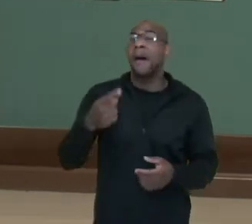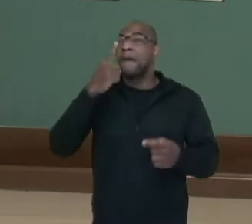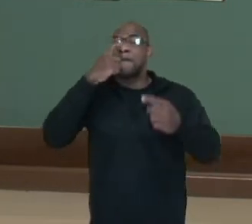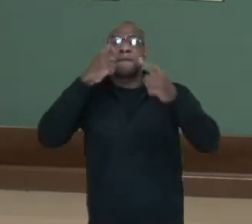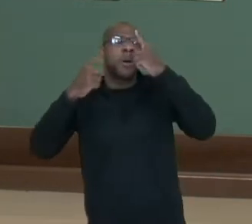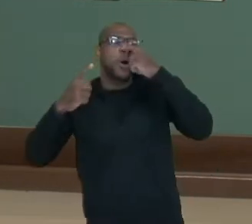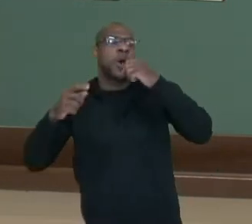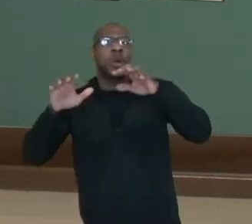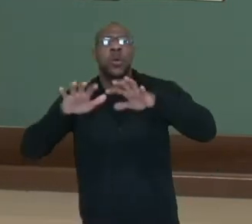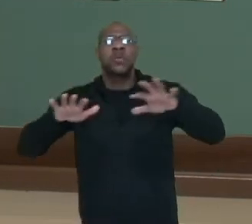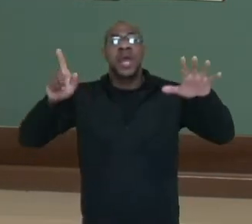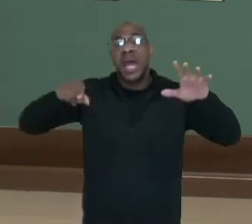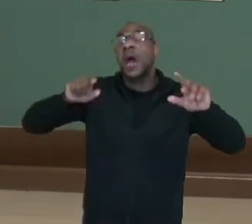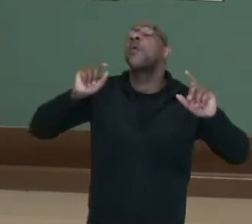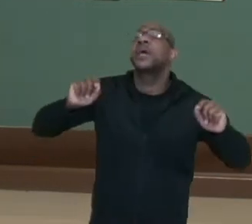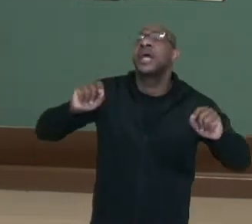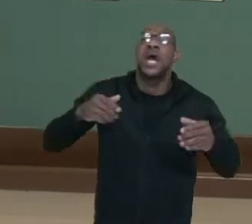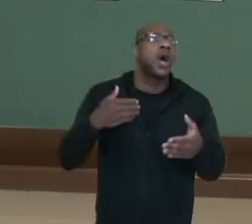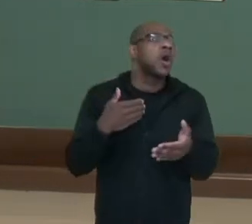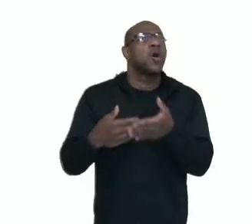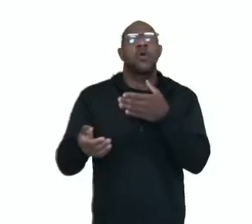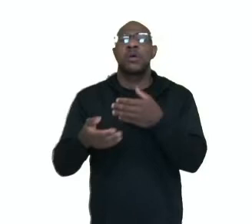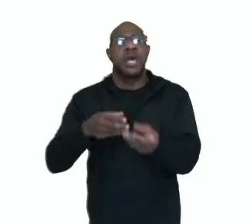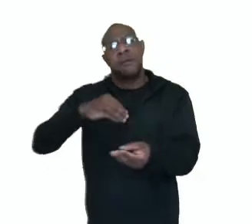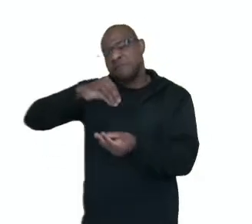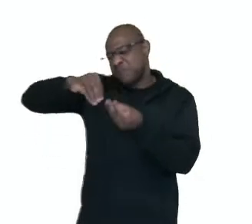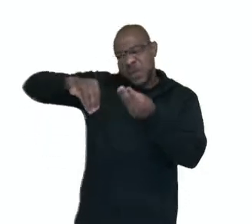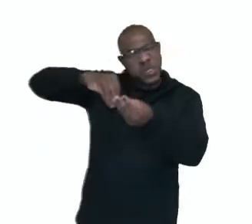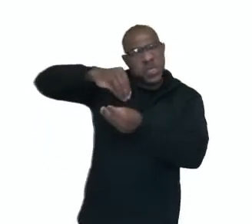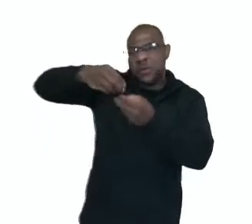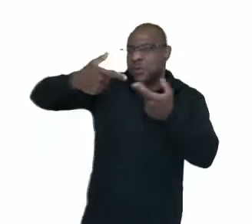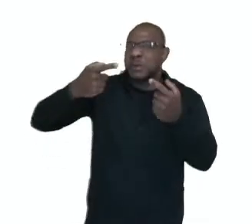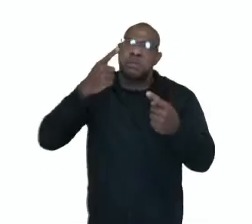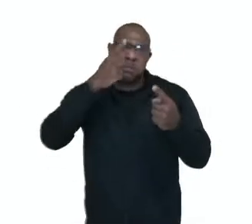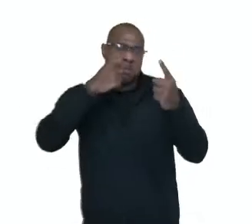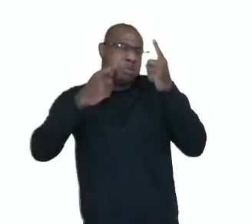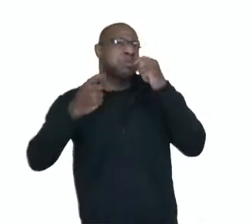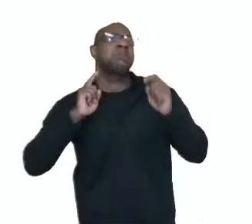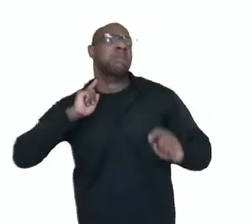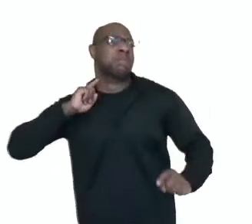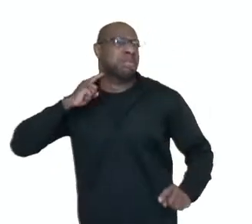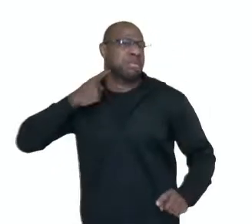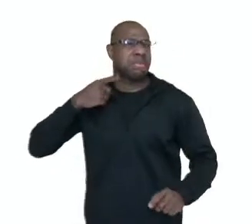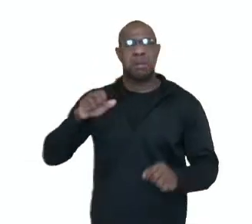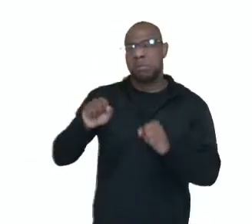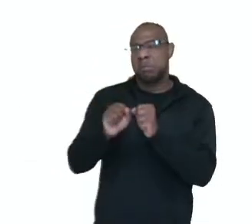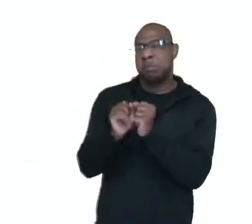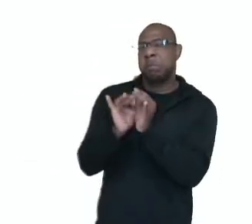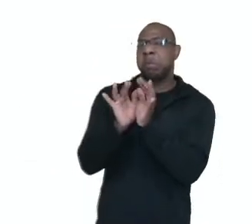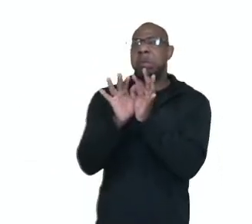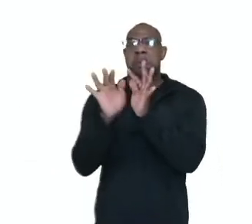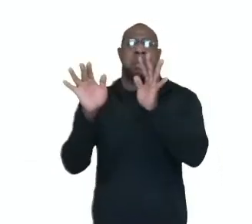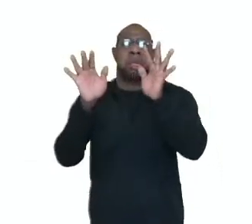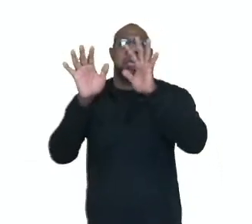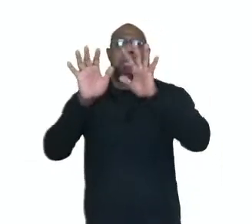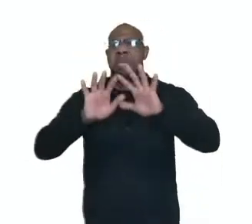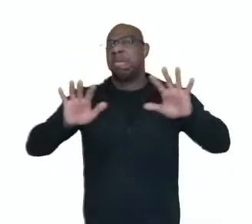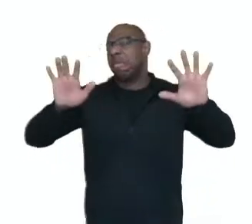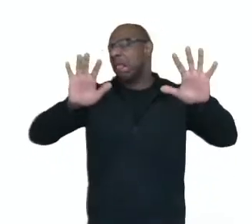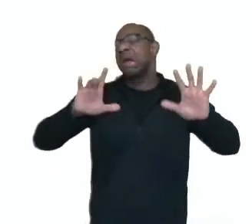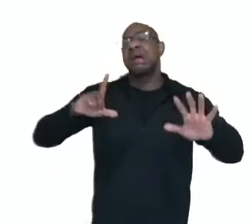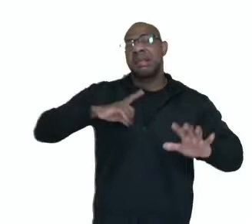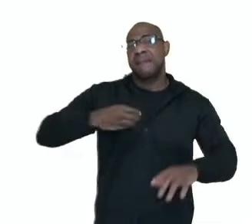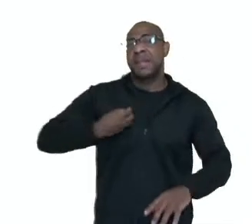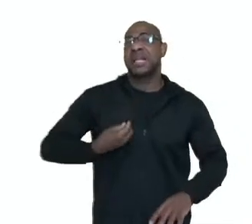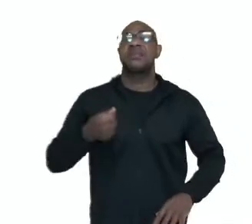quê? Qualquer substância que polui. Exatamente, qualquer substância que polui e que está presente